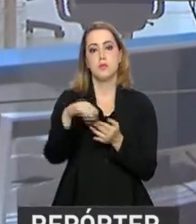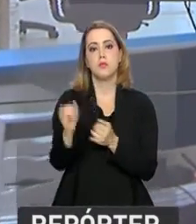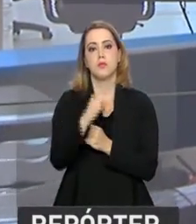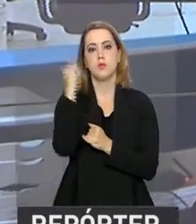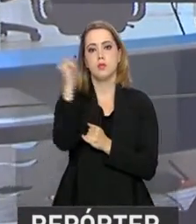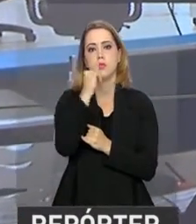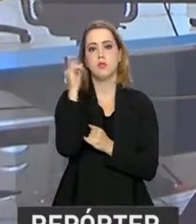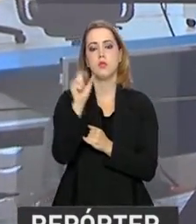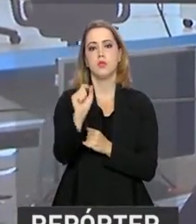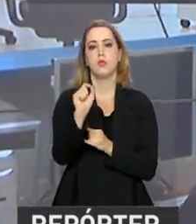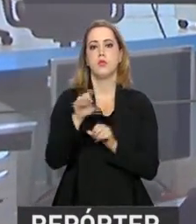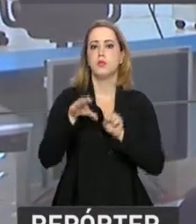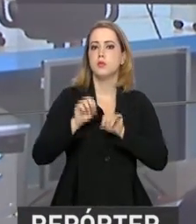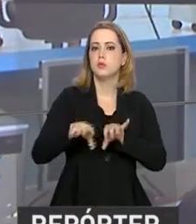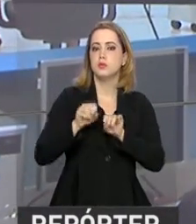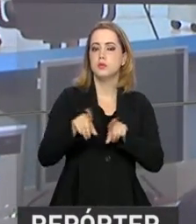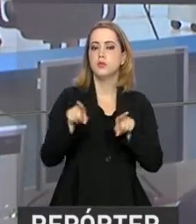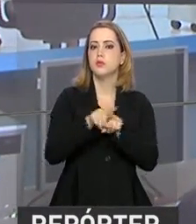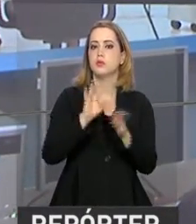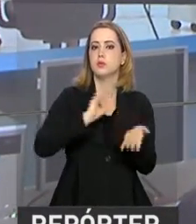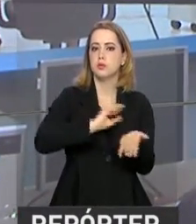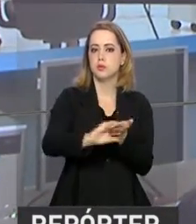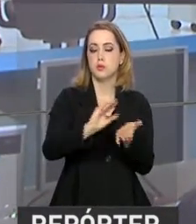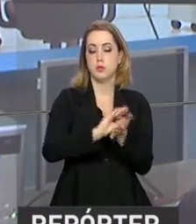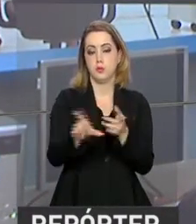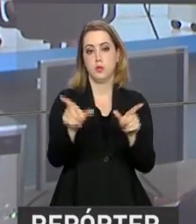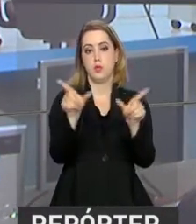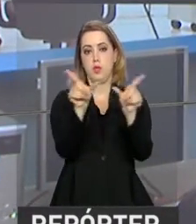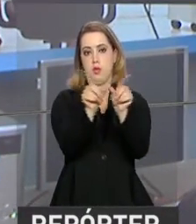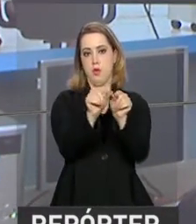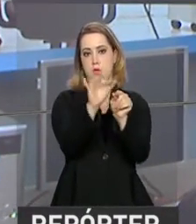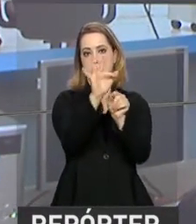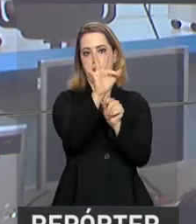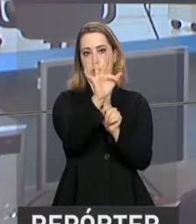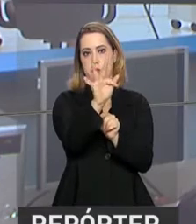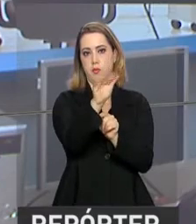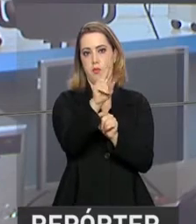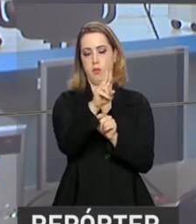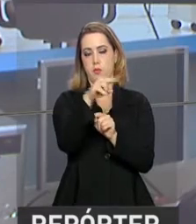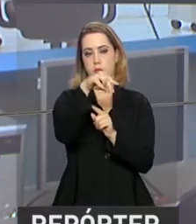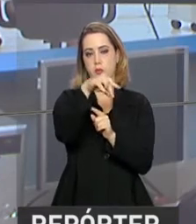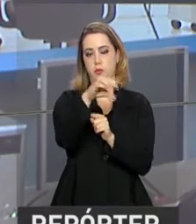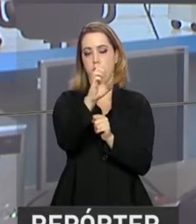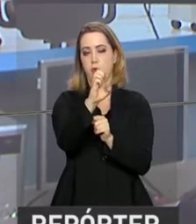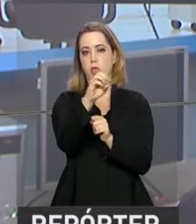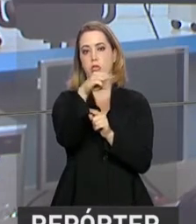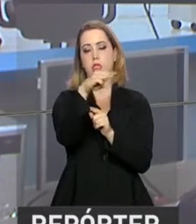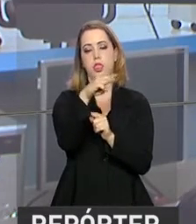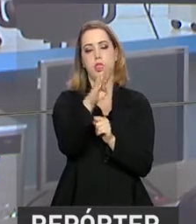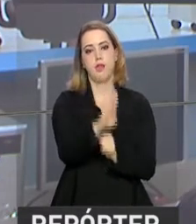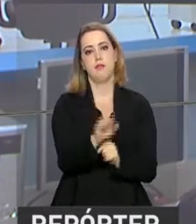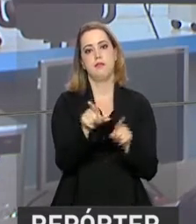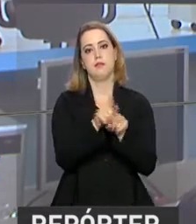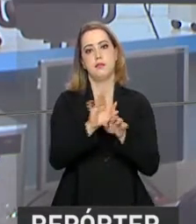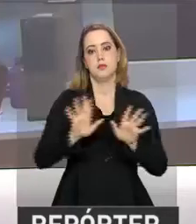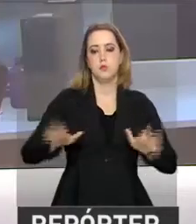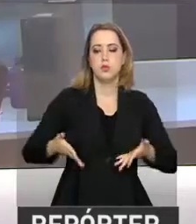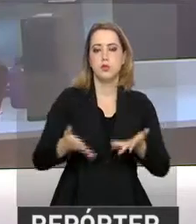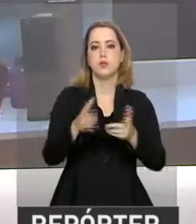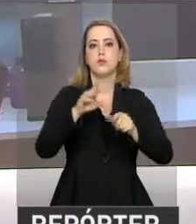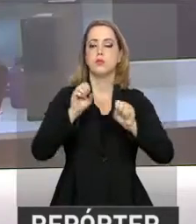da área de educação e também para o repasse de recursos do fundeb o fundo nacional de desenvolvimento da educação básica